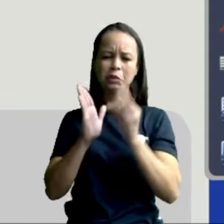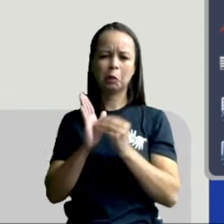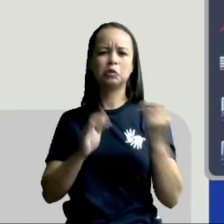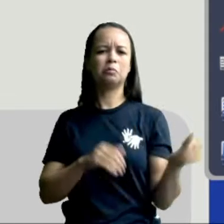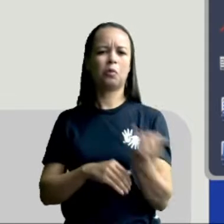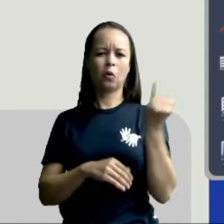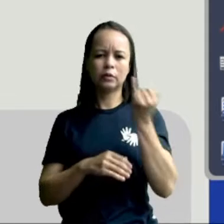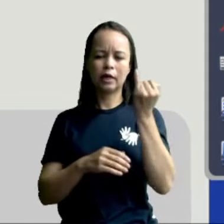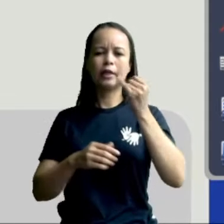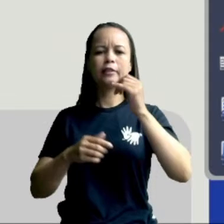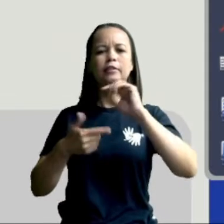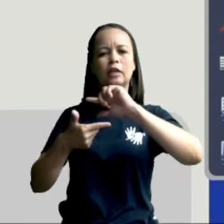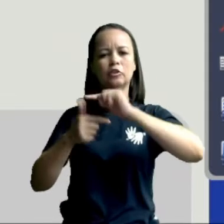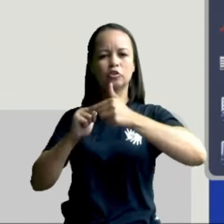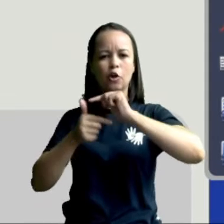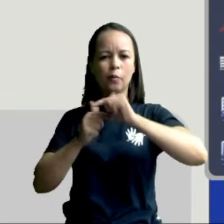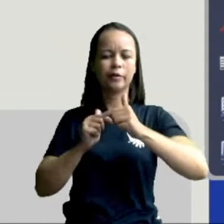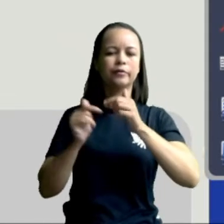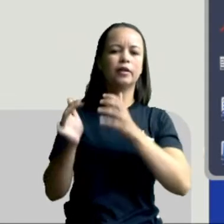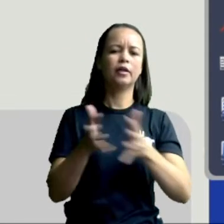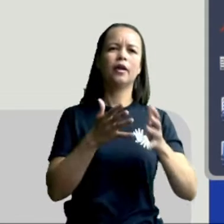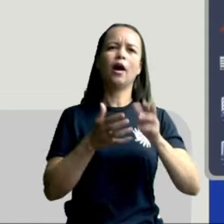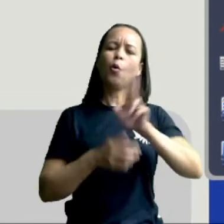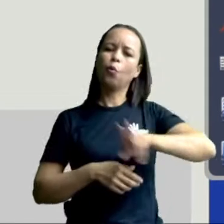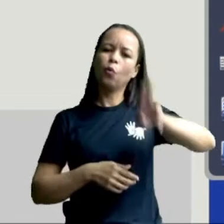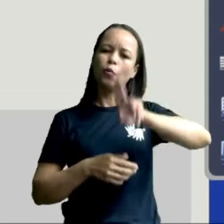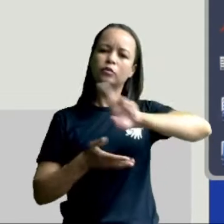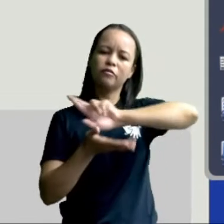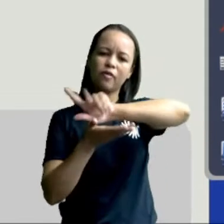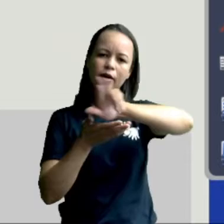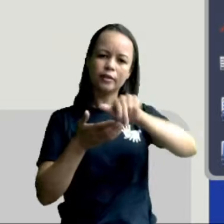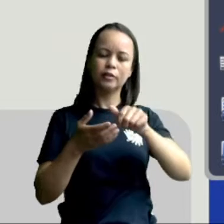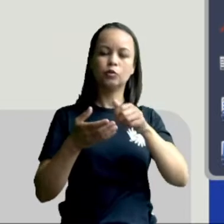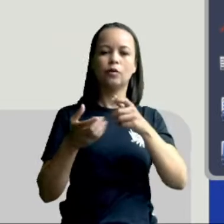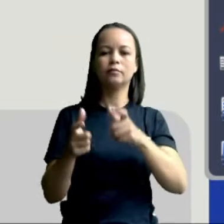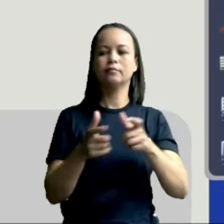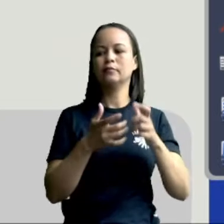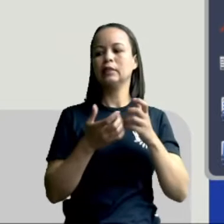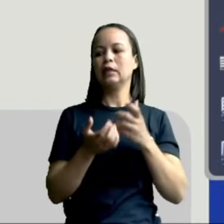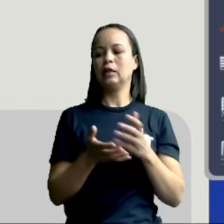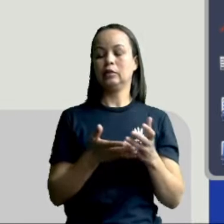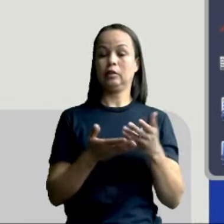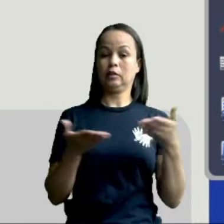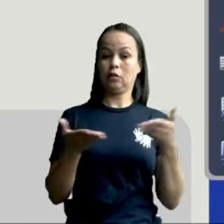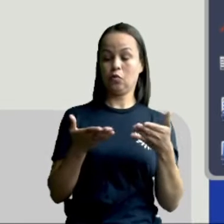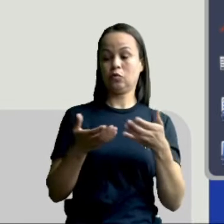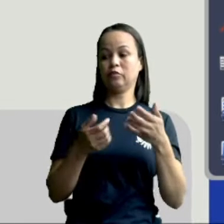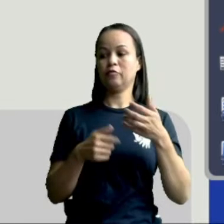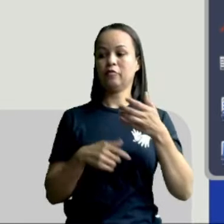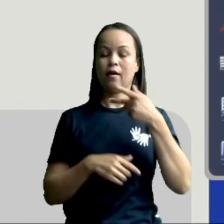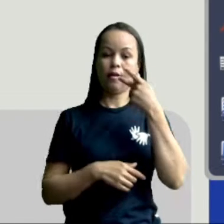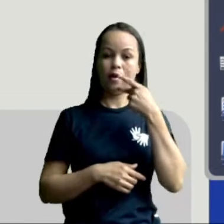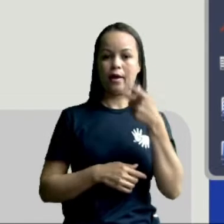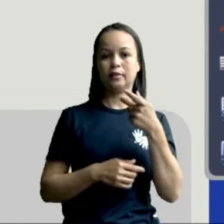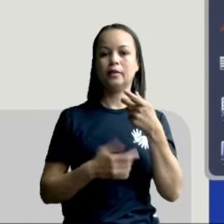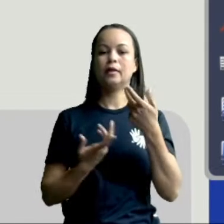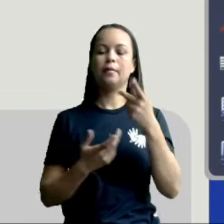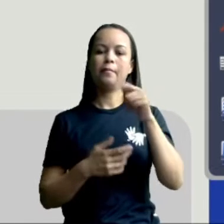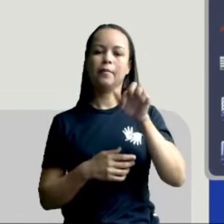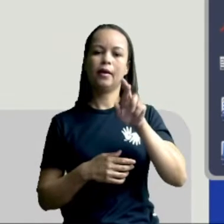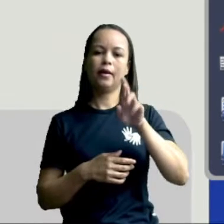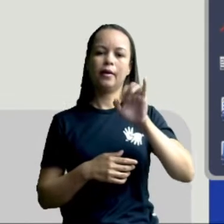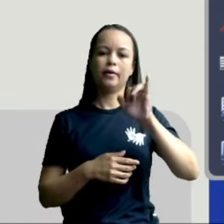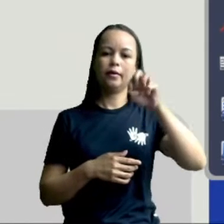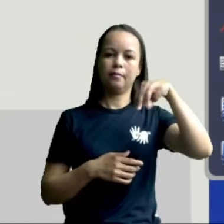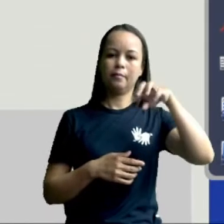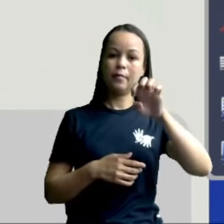Geometria, a gente usa em muitas situações, e na aula de hoje, que a gente vai falar de perímetro e área, a gente vai lidar com